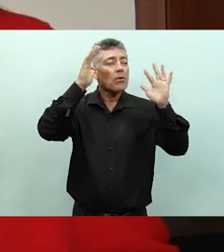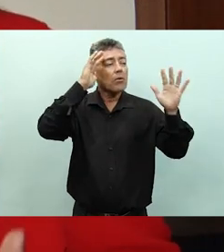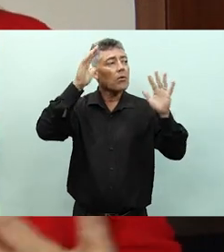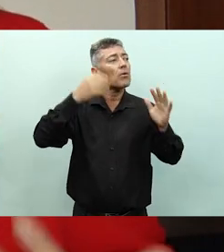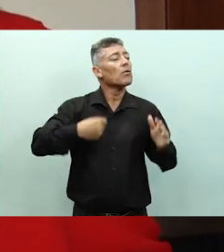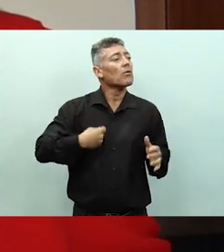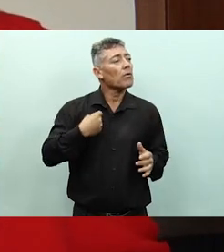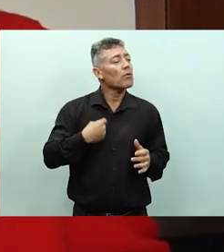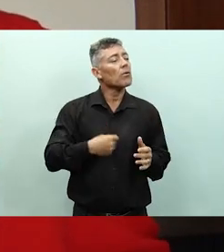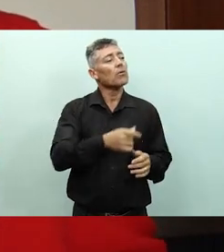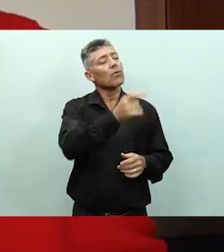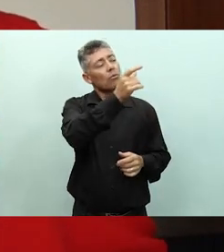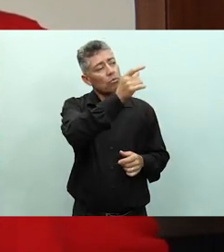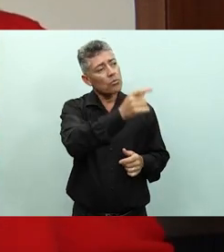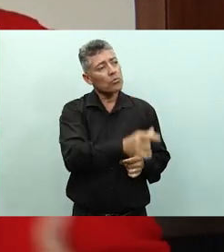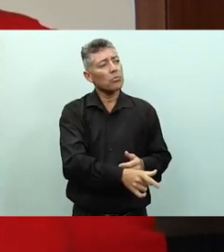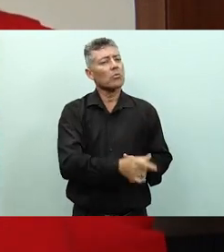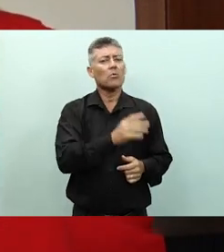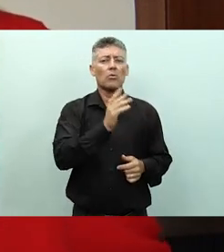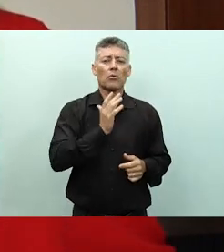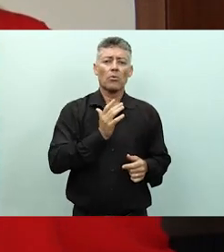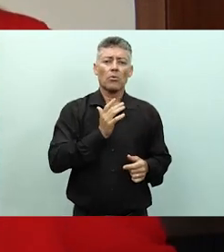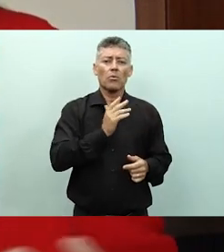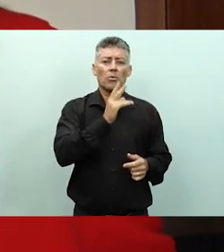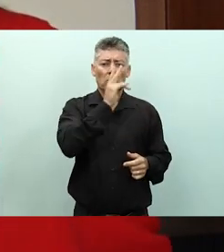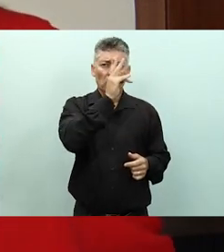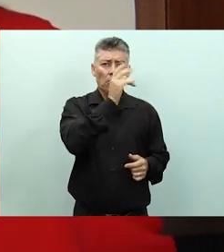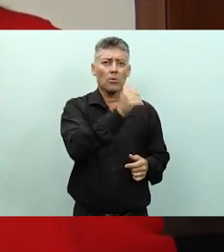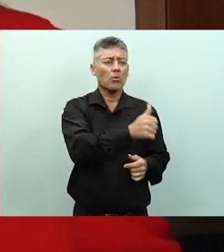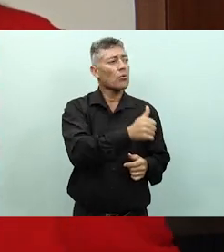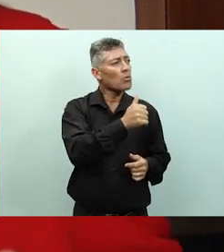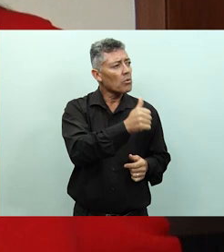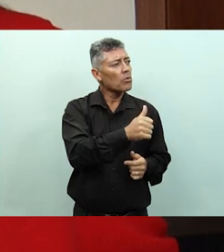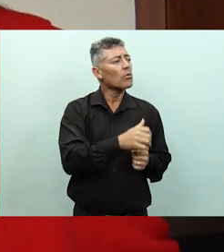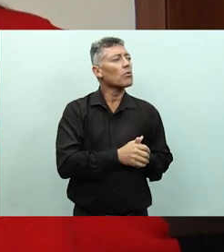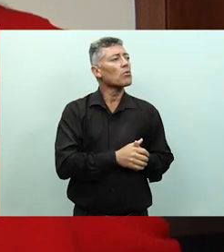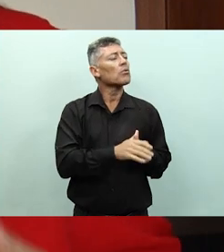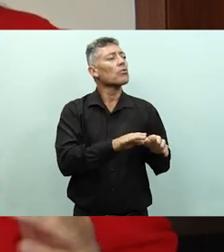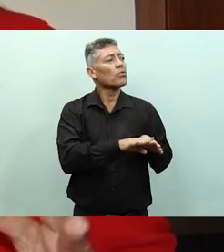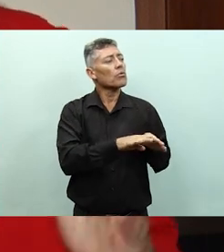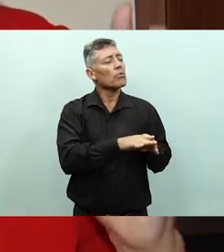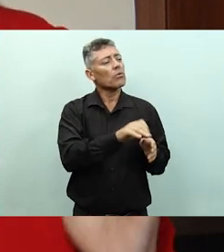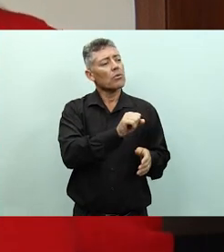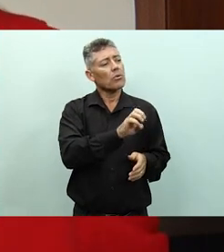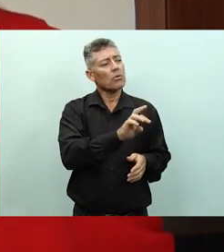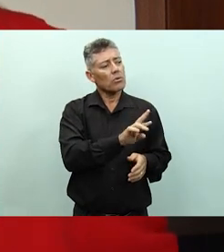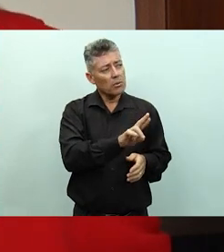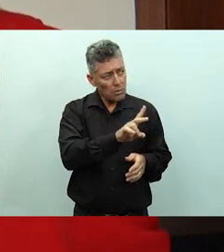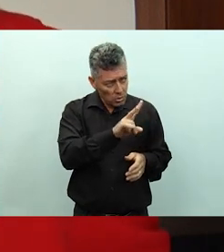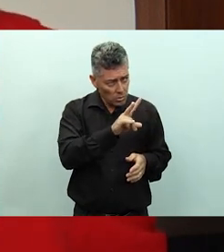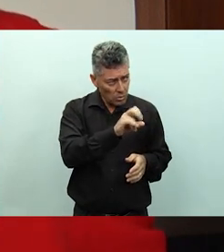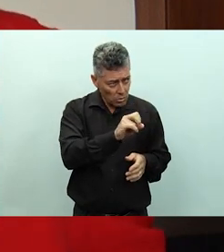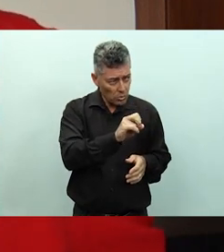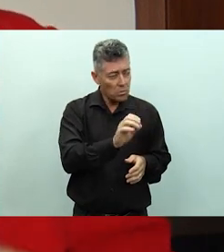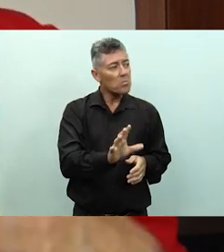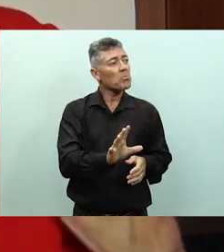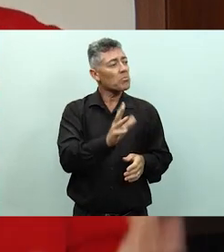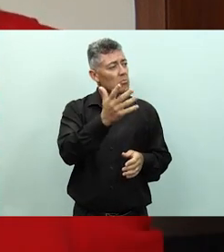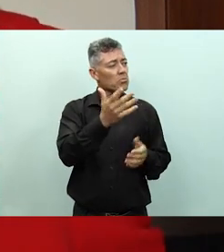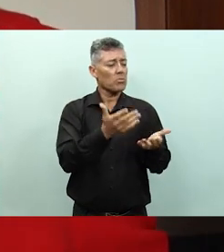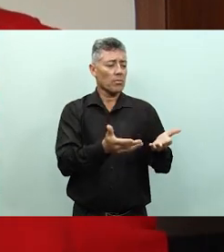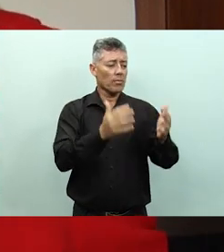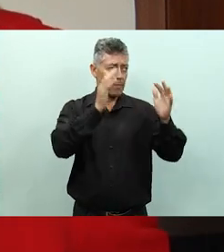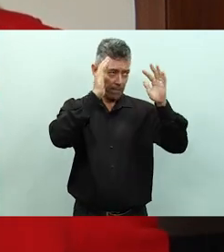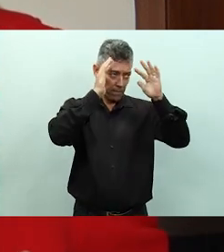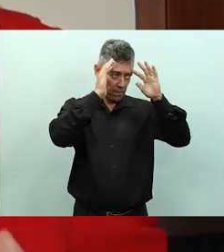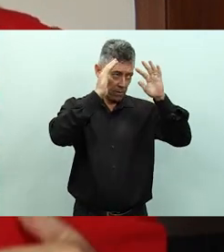Norte tenha um memorial presencial da história de Vilma, que é uma história riquíssima, belíssima. A gente tem uma parte do acervo, que se por